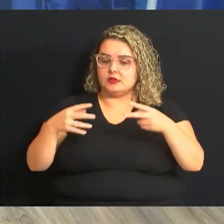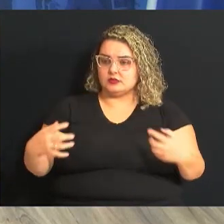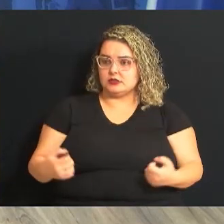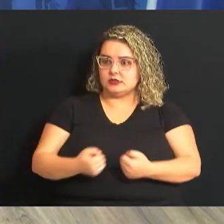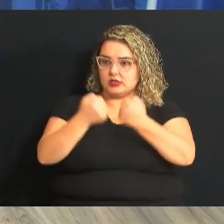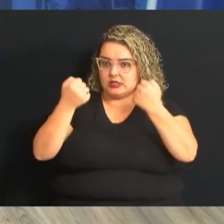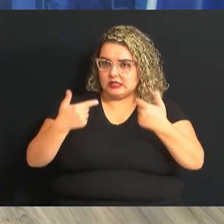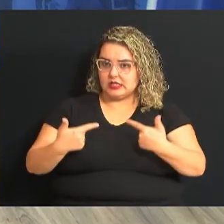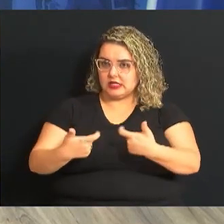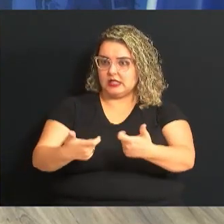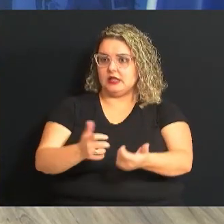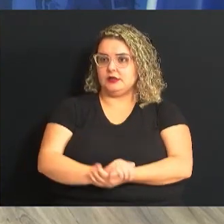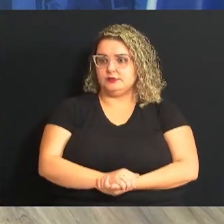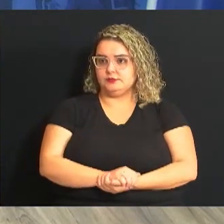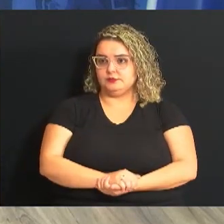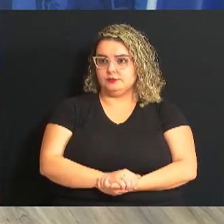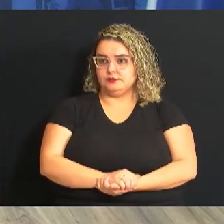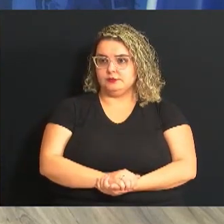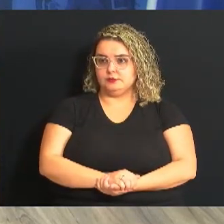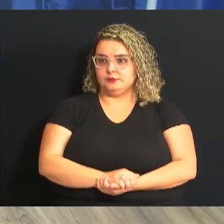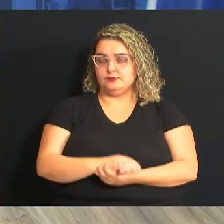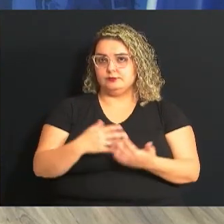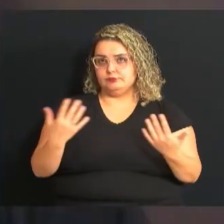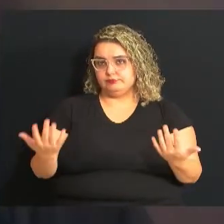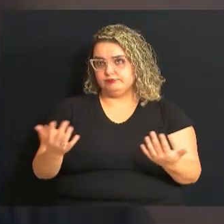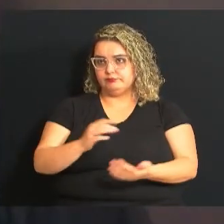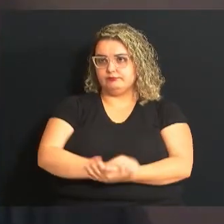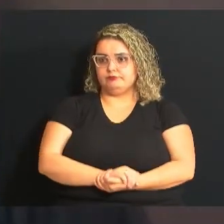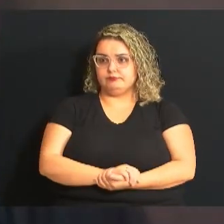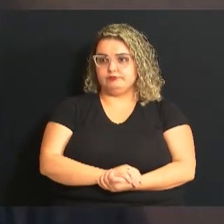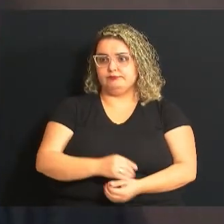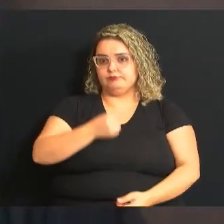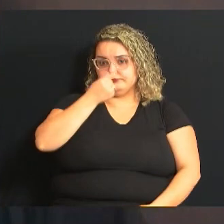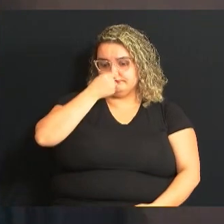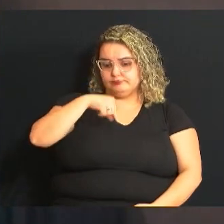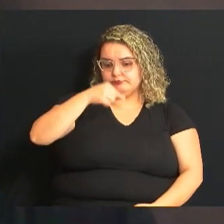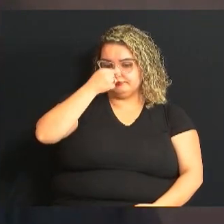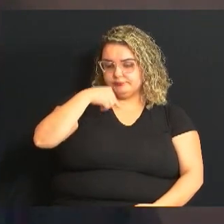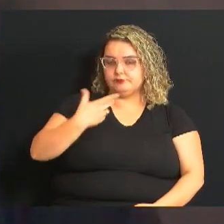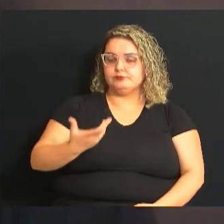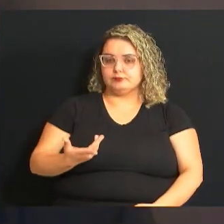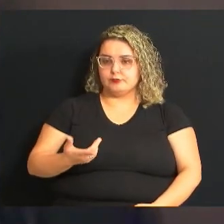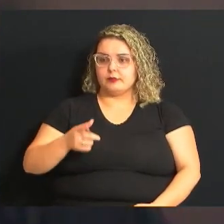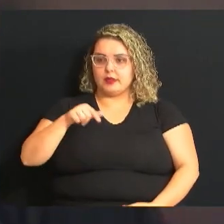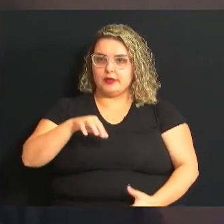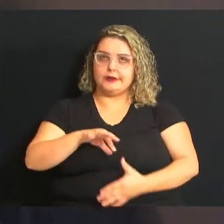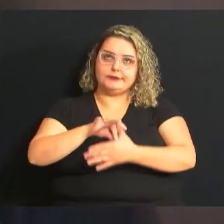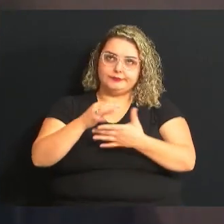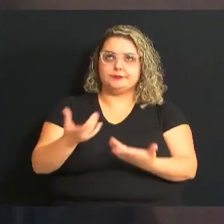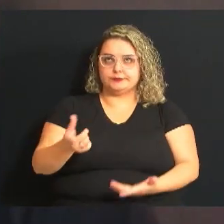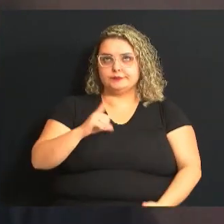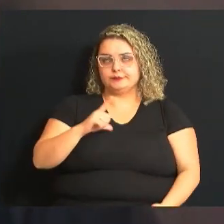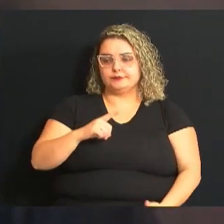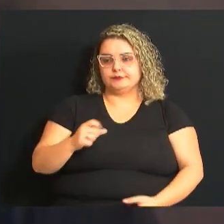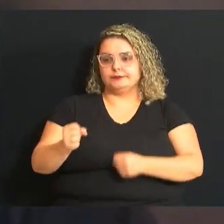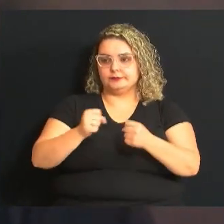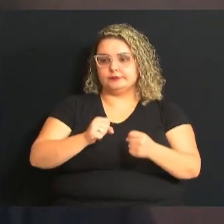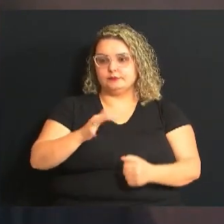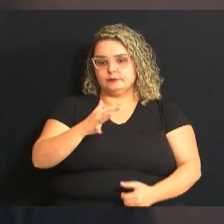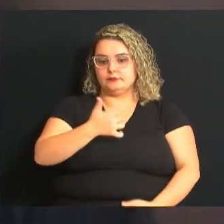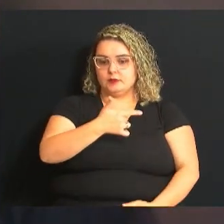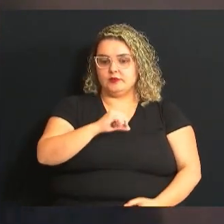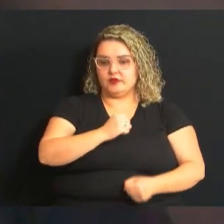que faz parte, que é algo que o professor de história tem que se preocupar, né? Também, por exemplo, imagina, eu não